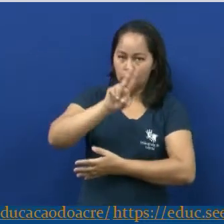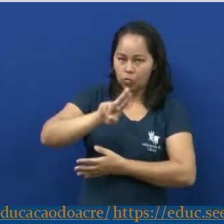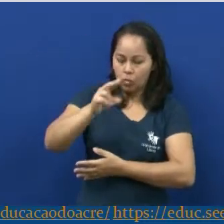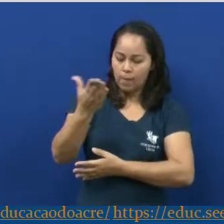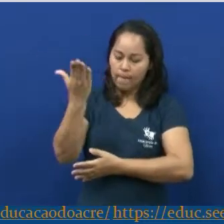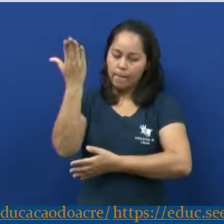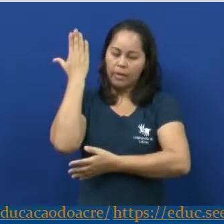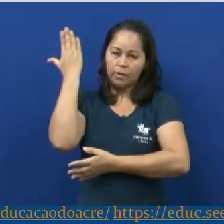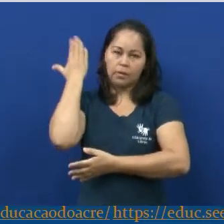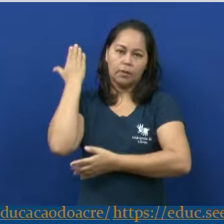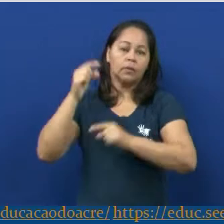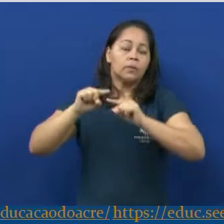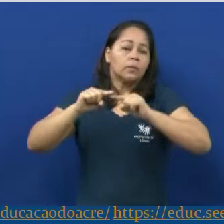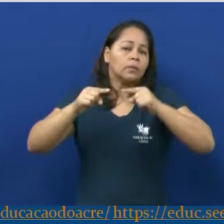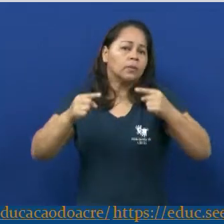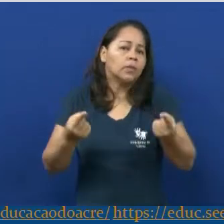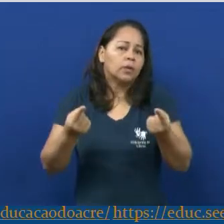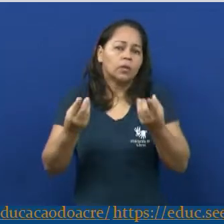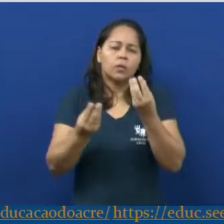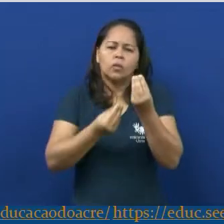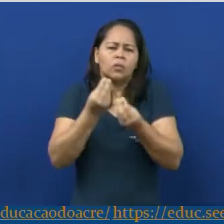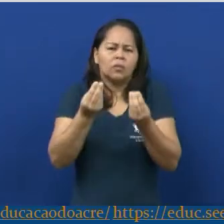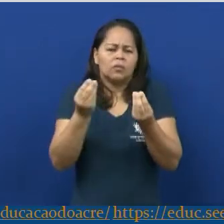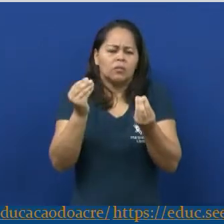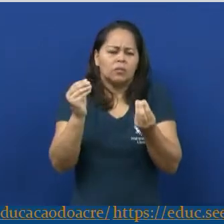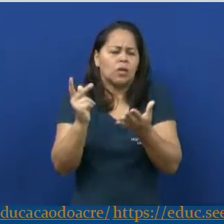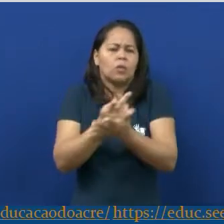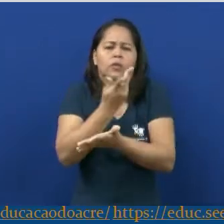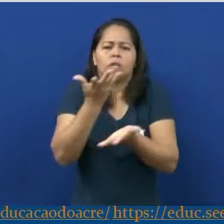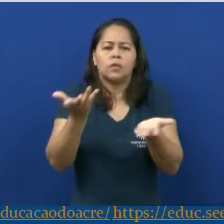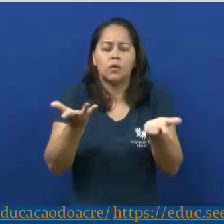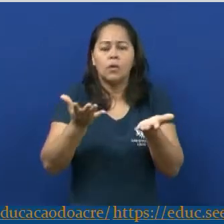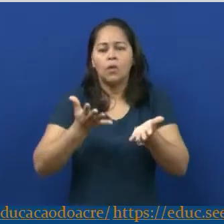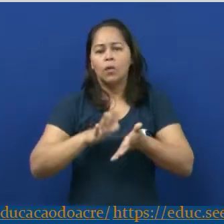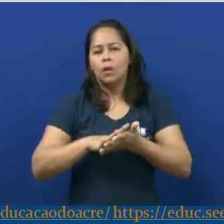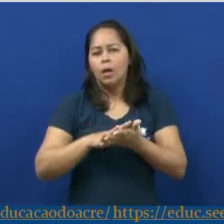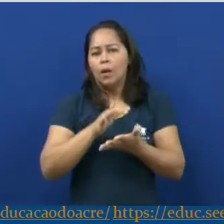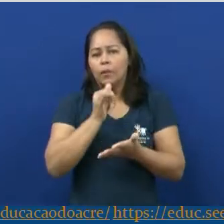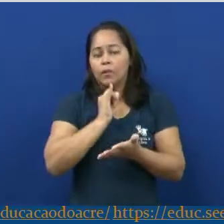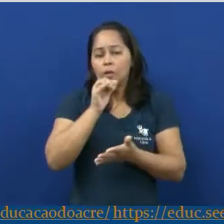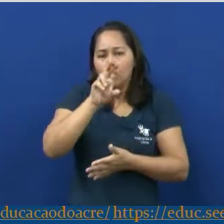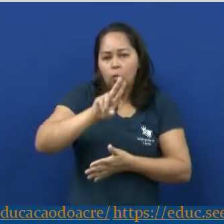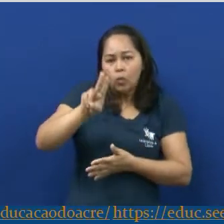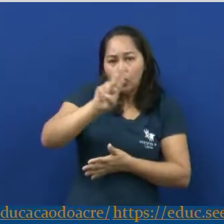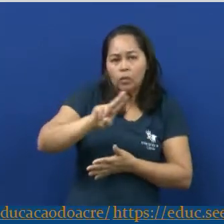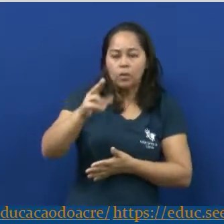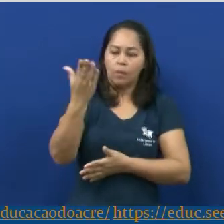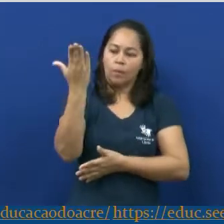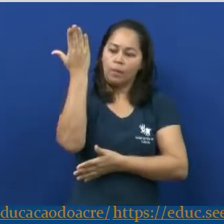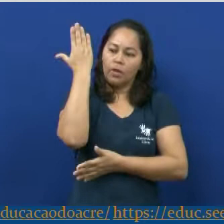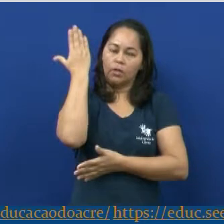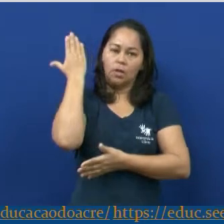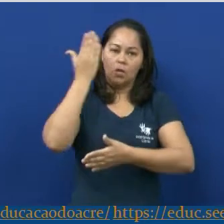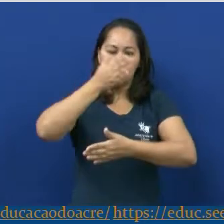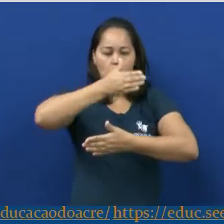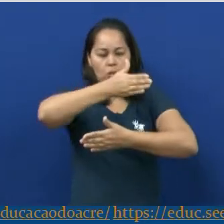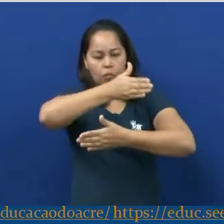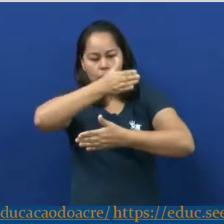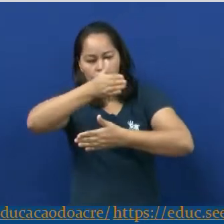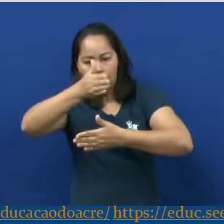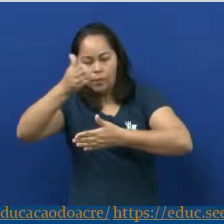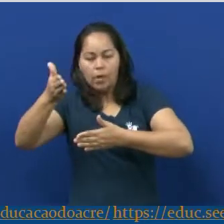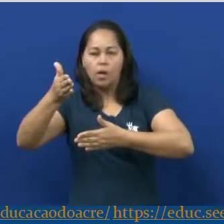passado que a gente não determina quando foi a coisa quando a gente usa passado determinando a linha do tempo